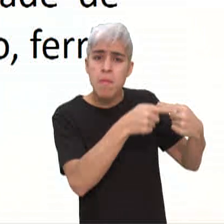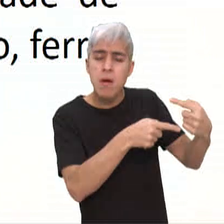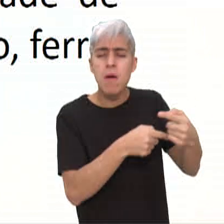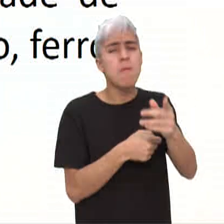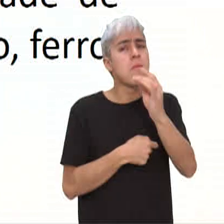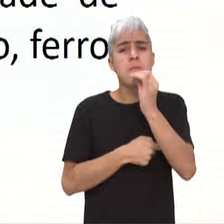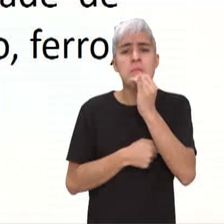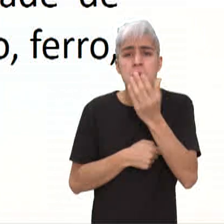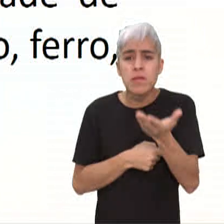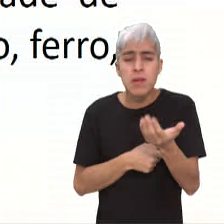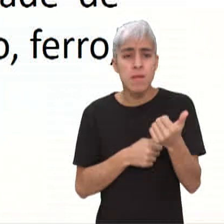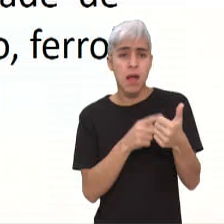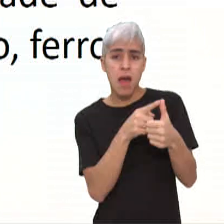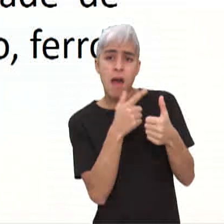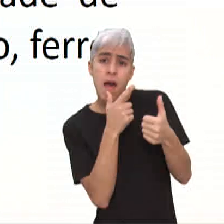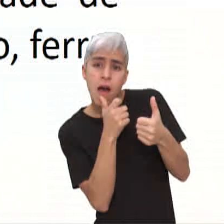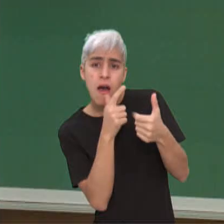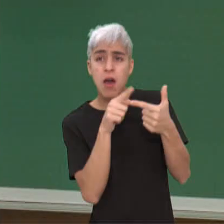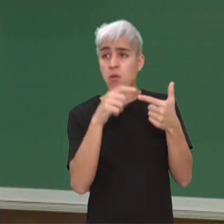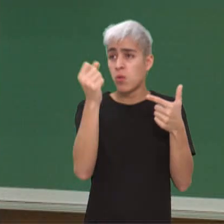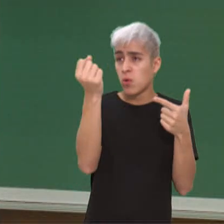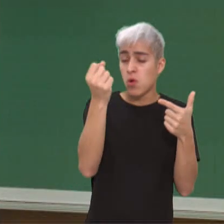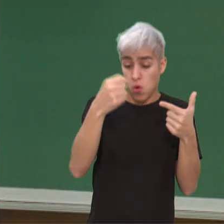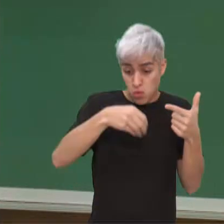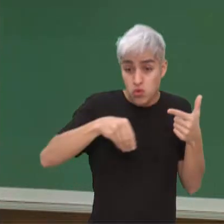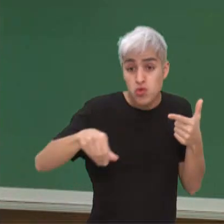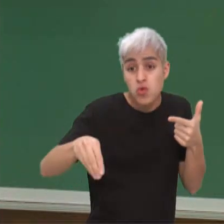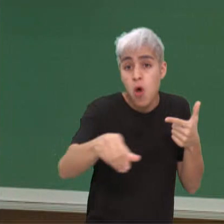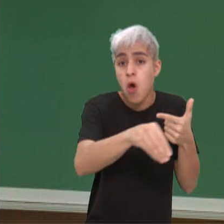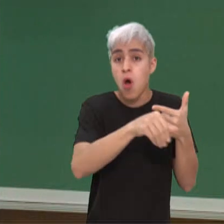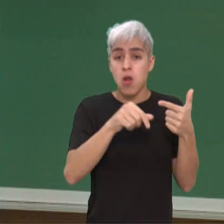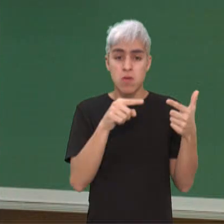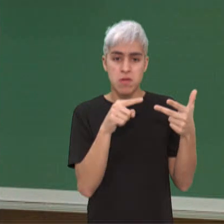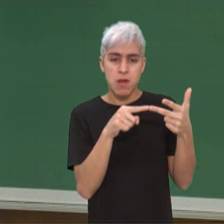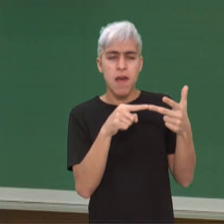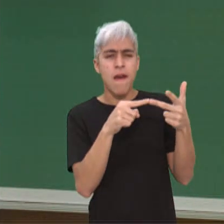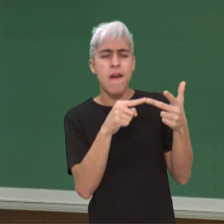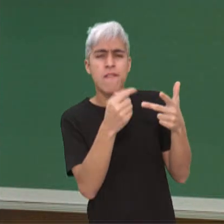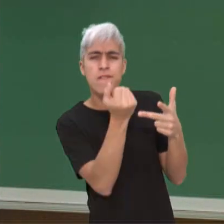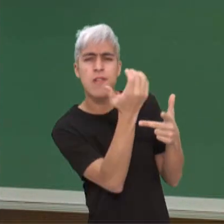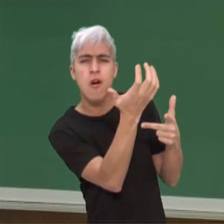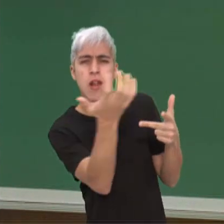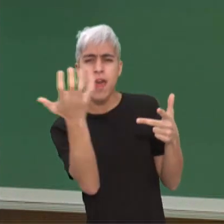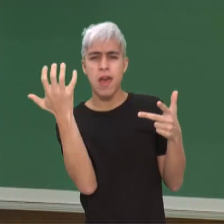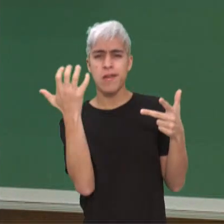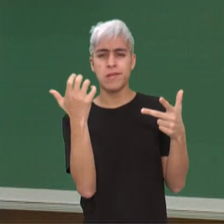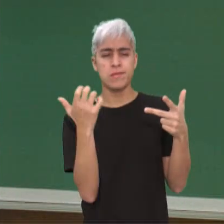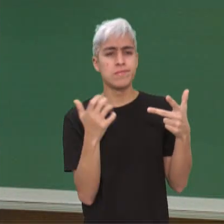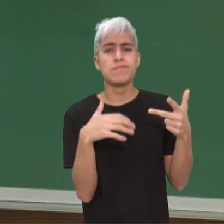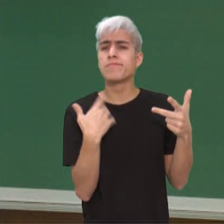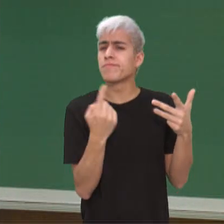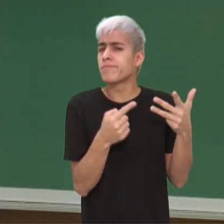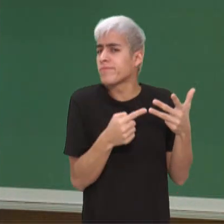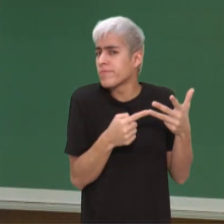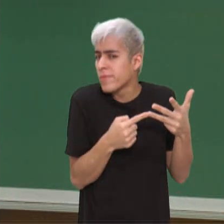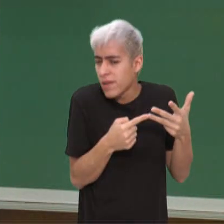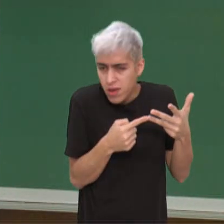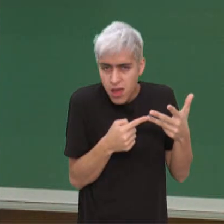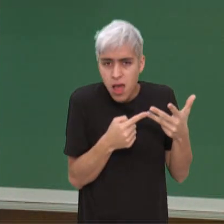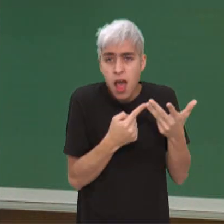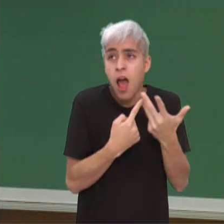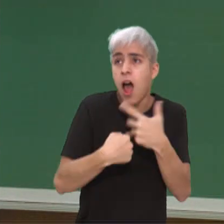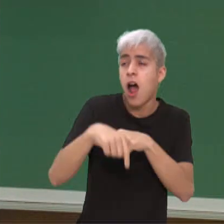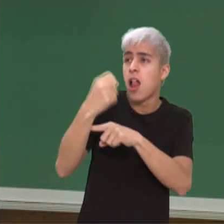exemplo disso, a água, o solo, as florestas, né? E também a